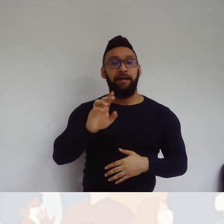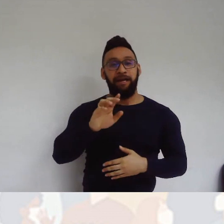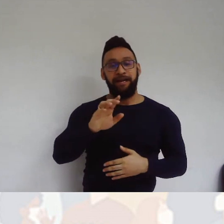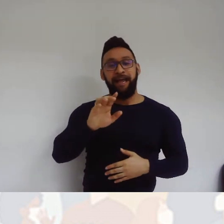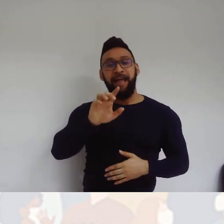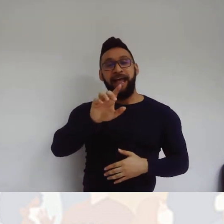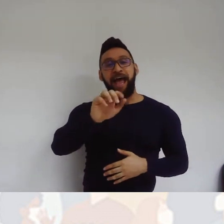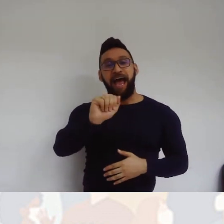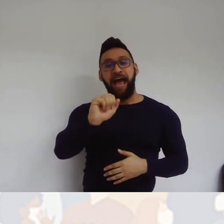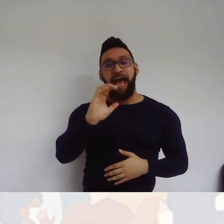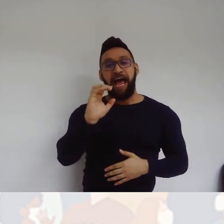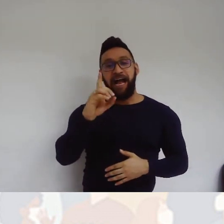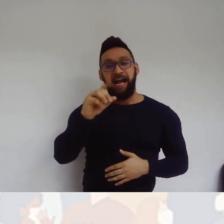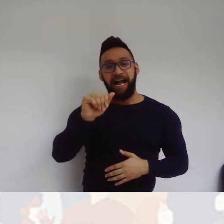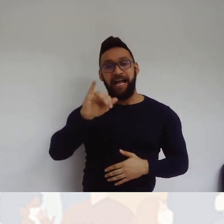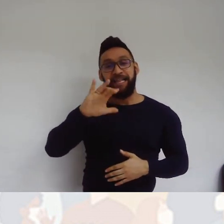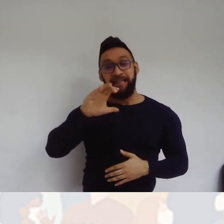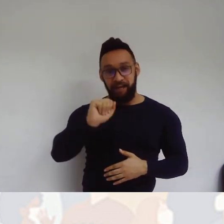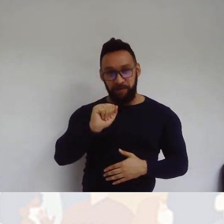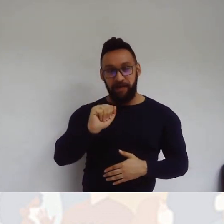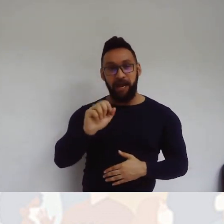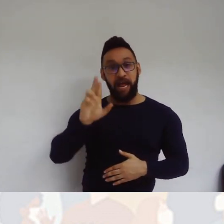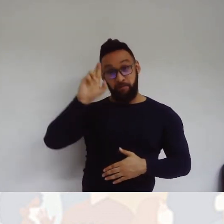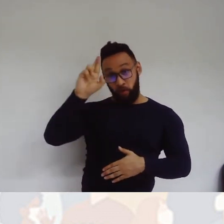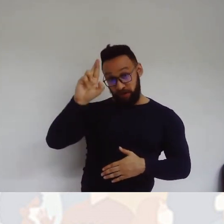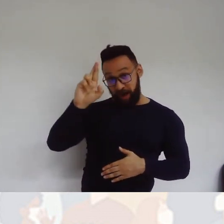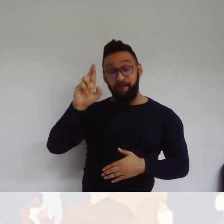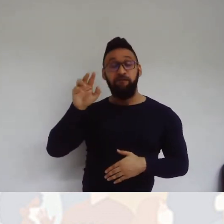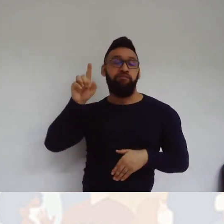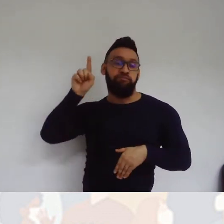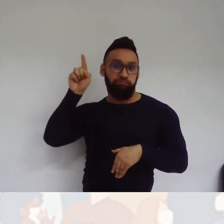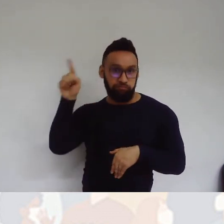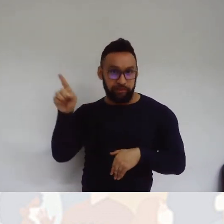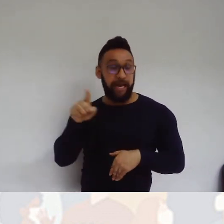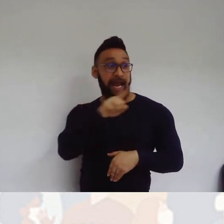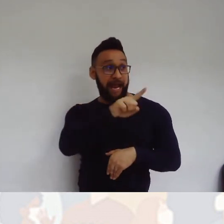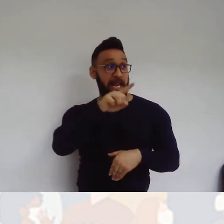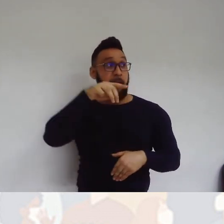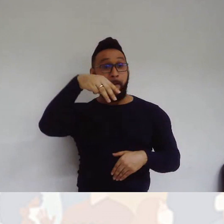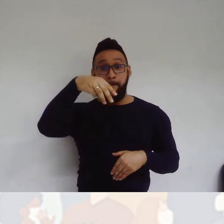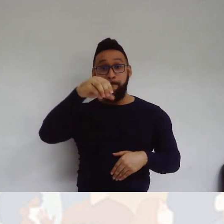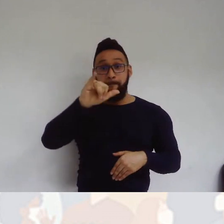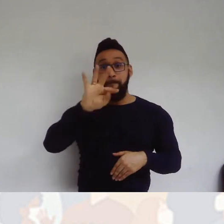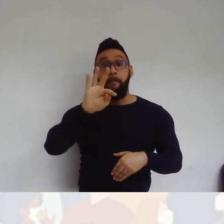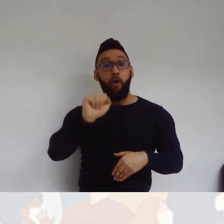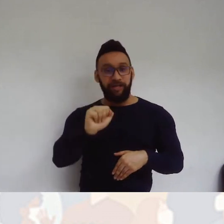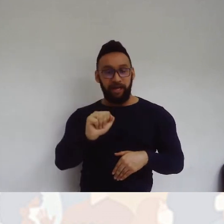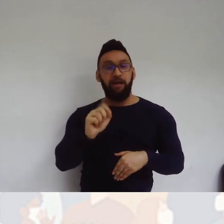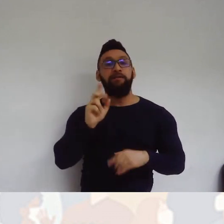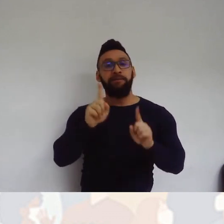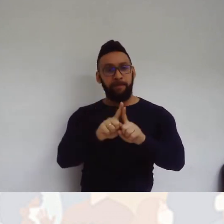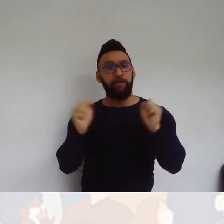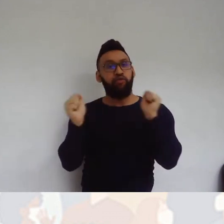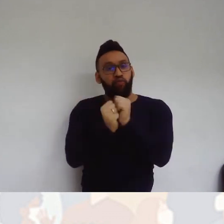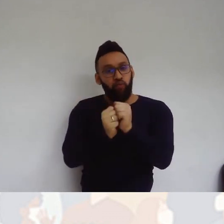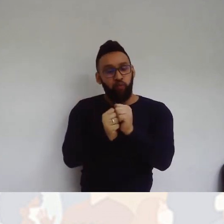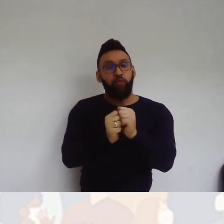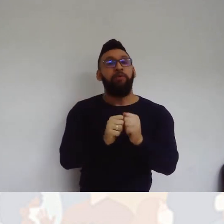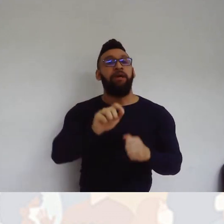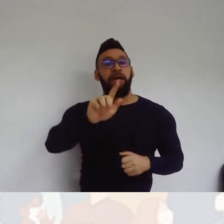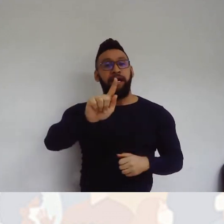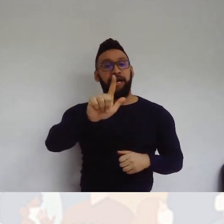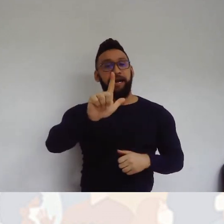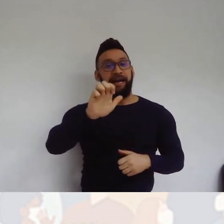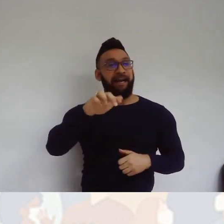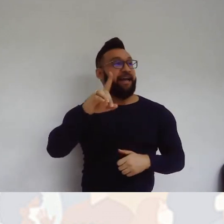várias editoras, né? Com alguns livros, e o professor Luiz Paulo também está lançando, ele junto com a professora Glenda,